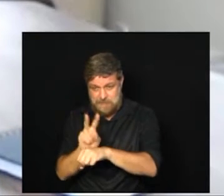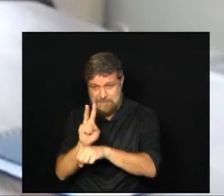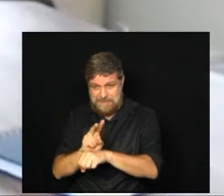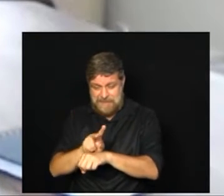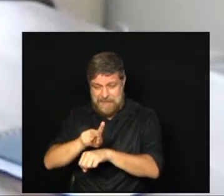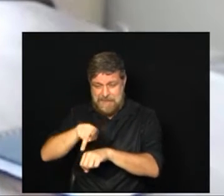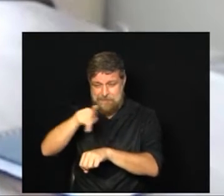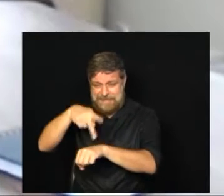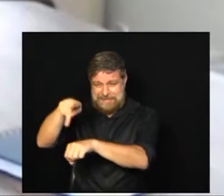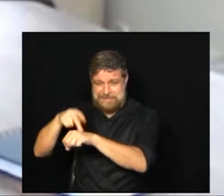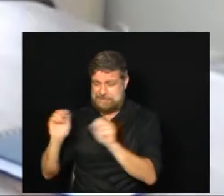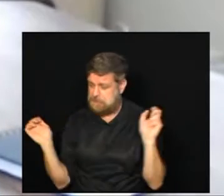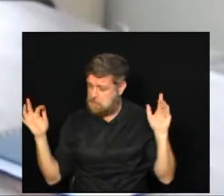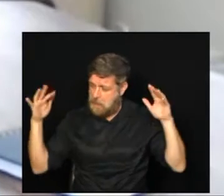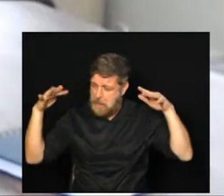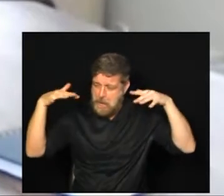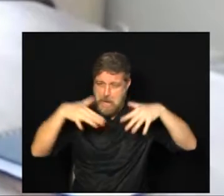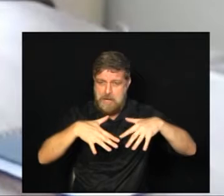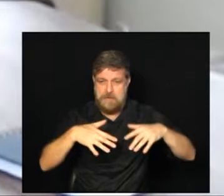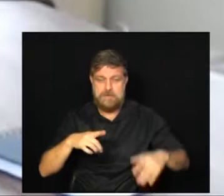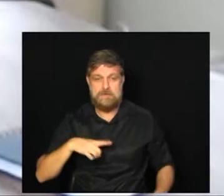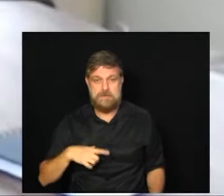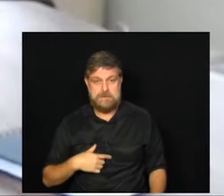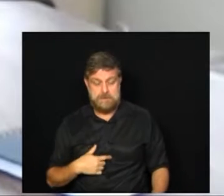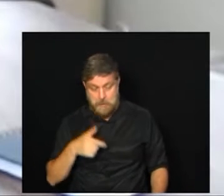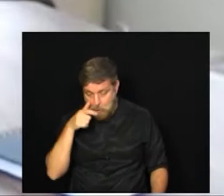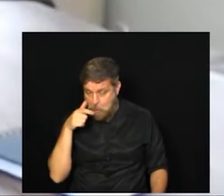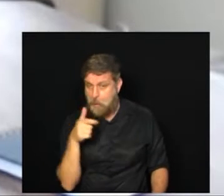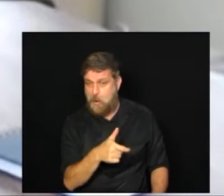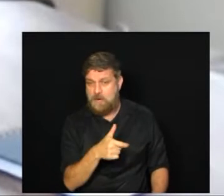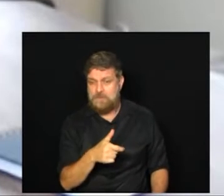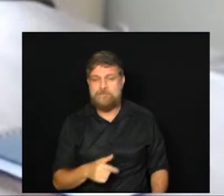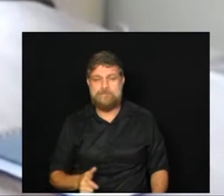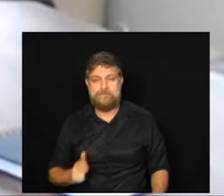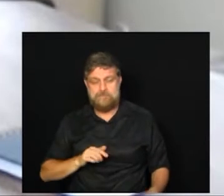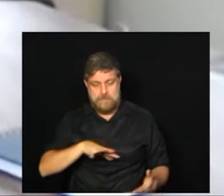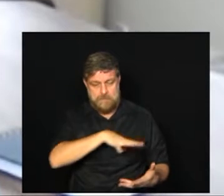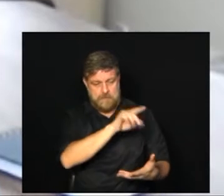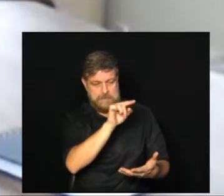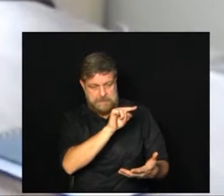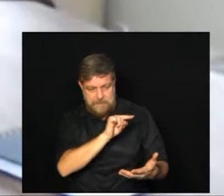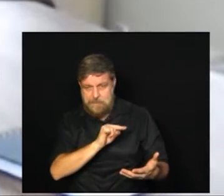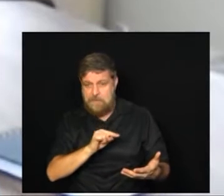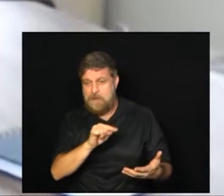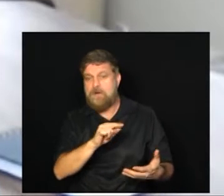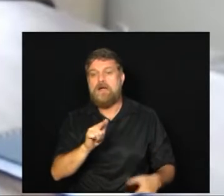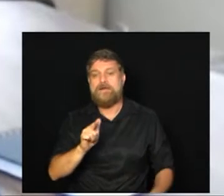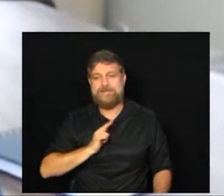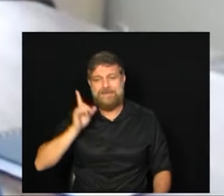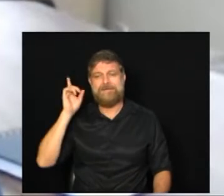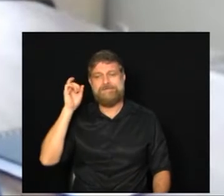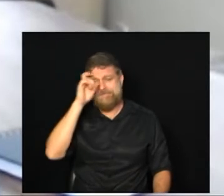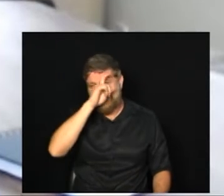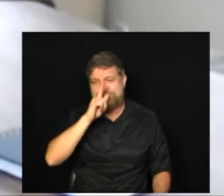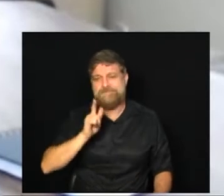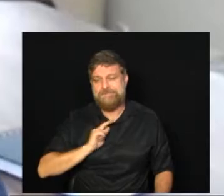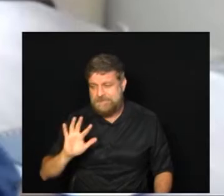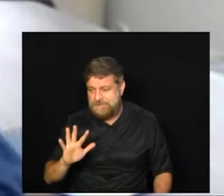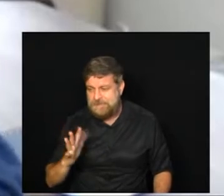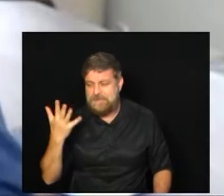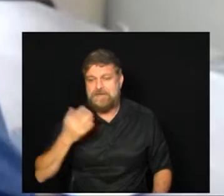muito debatido, né? E por incrível que pareça, no mundo inteiro existe a dificuldade de se